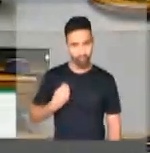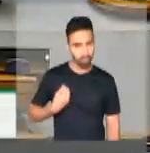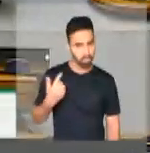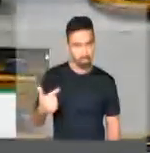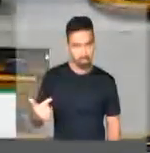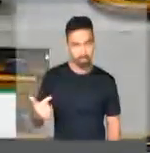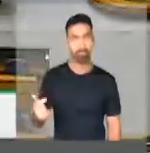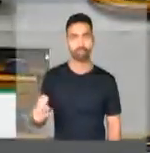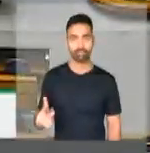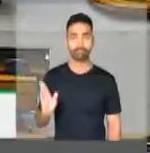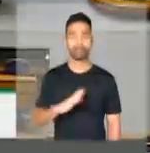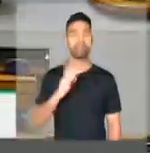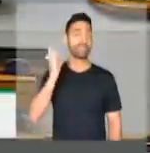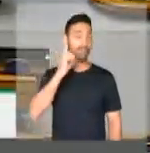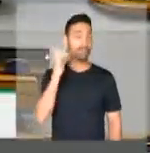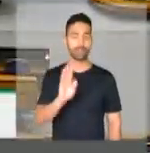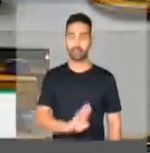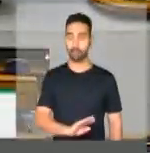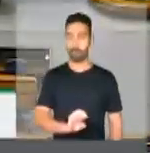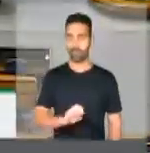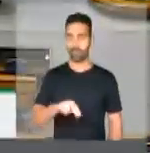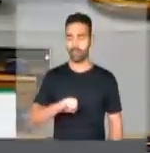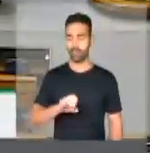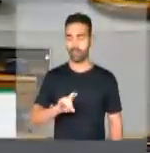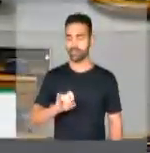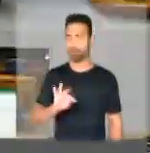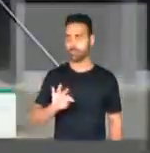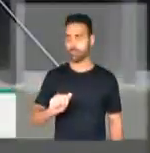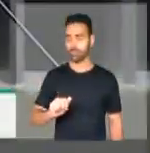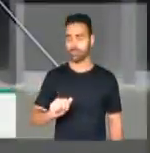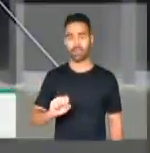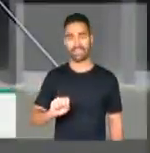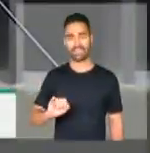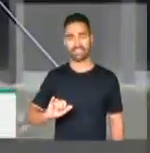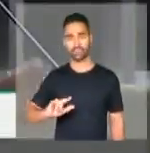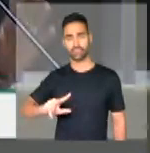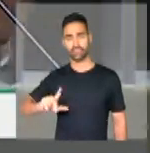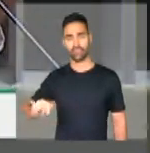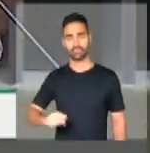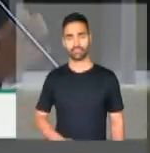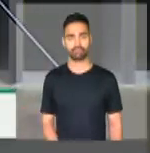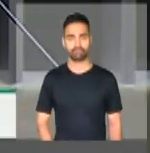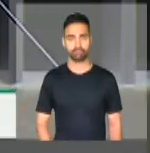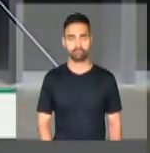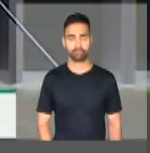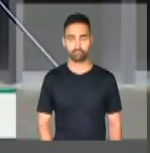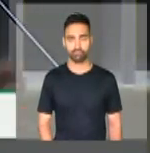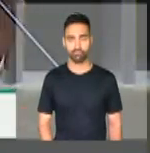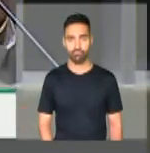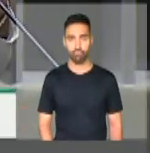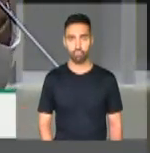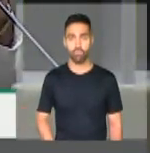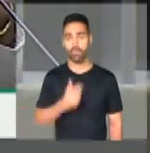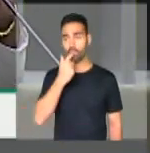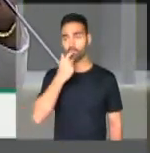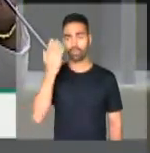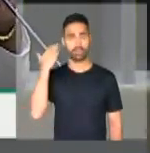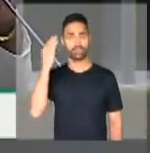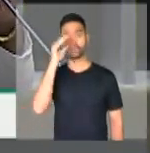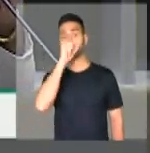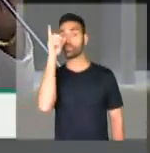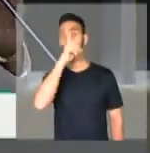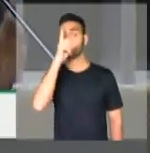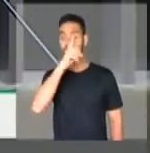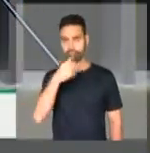Plenário, deputada Benedita da Silva. Senhora Presidente, senhoras e senhores deputados, participei nesse final de semana